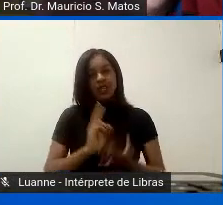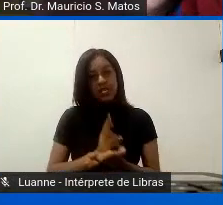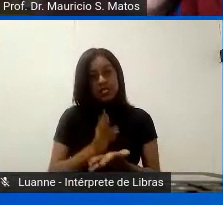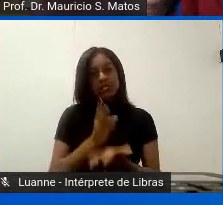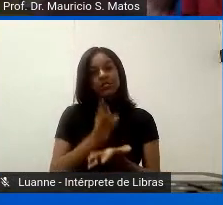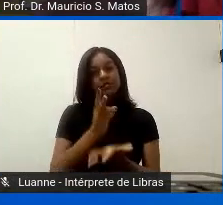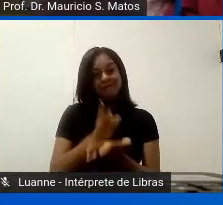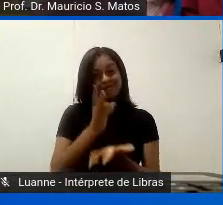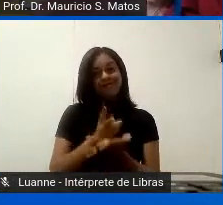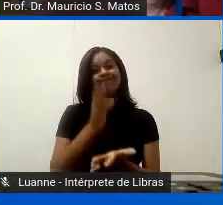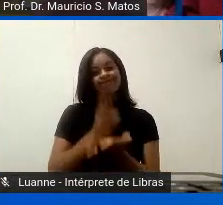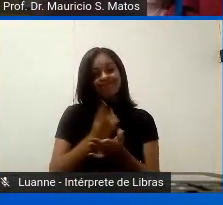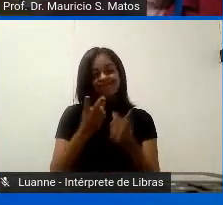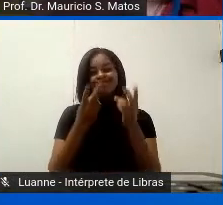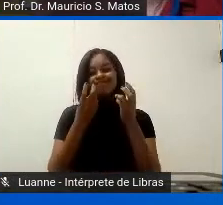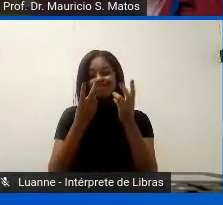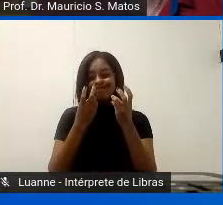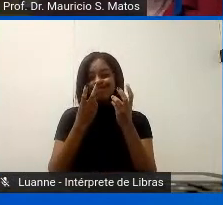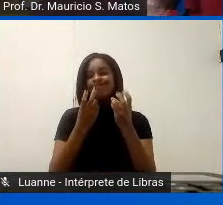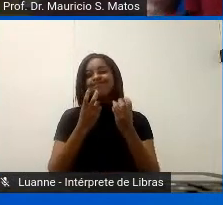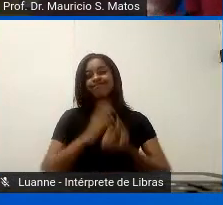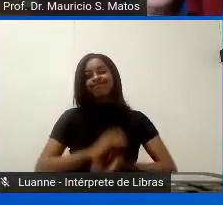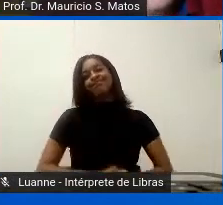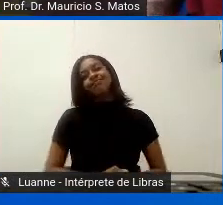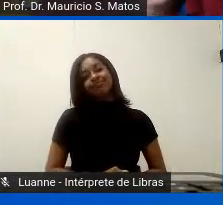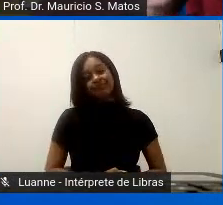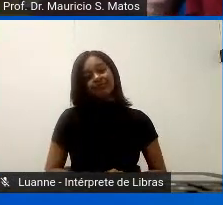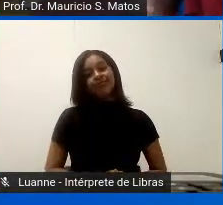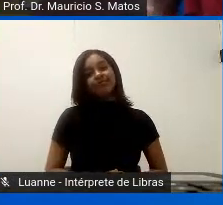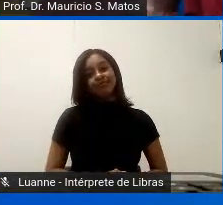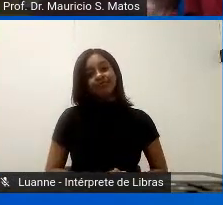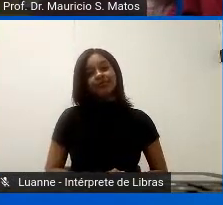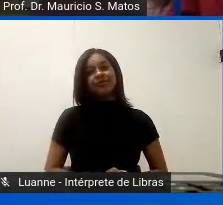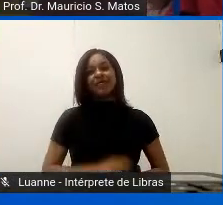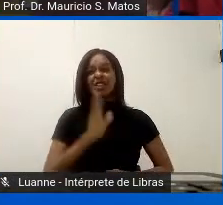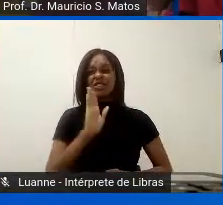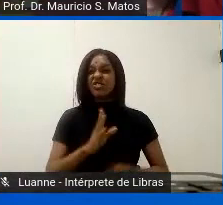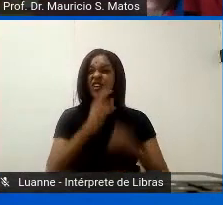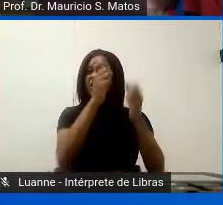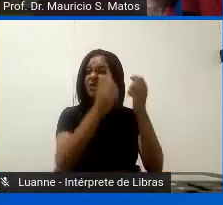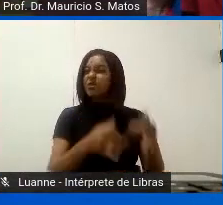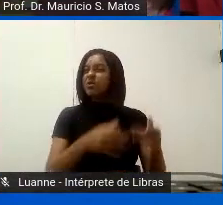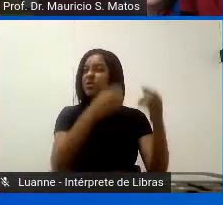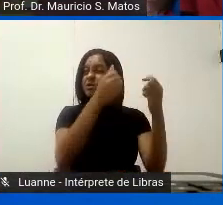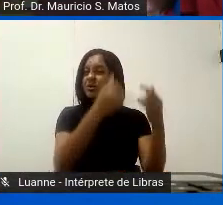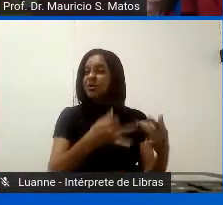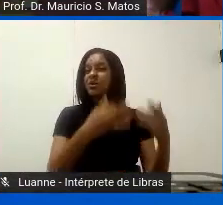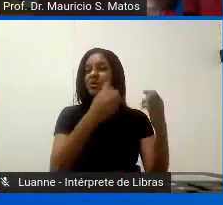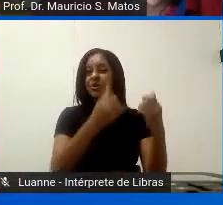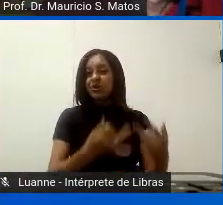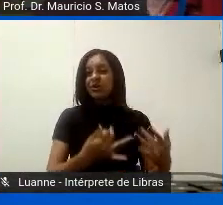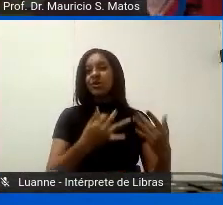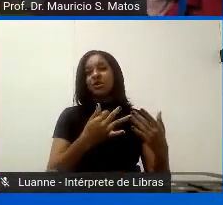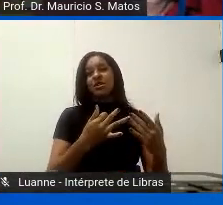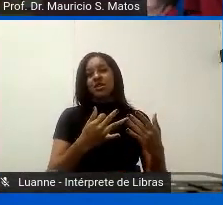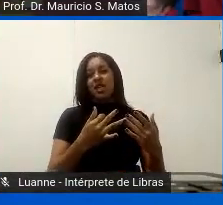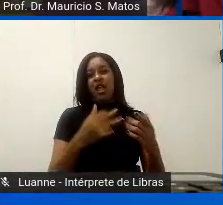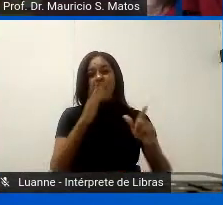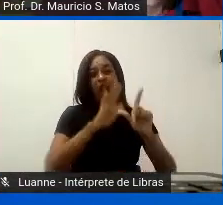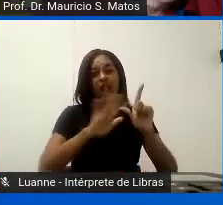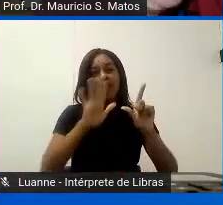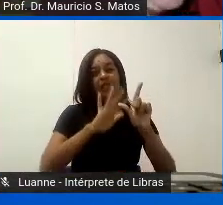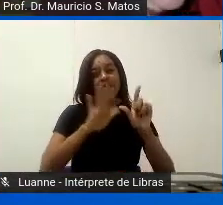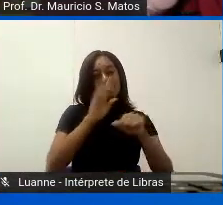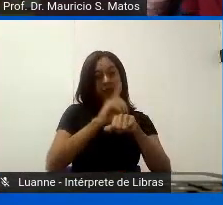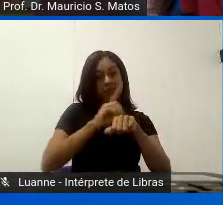consideração e aí muito foi falado aqui né sobre letramento digital né que é um aspecto